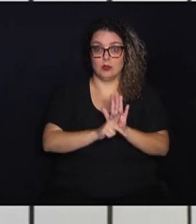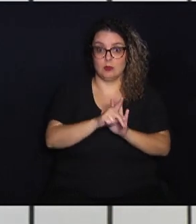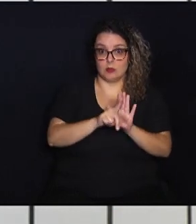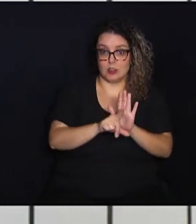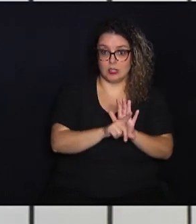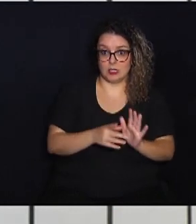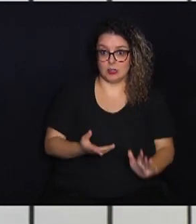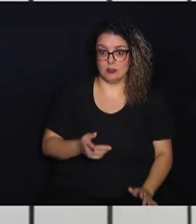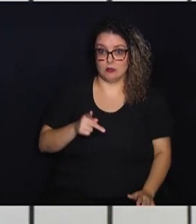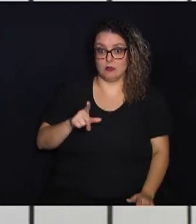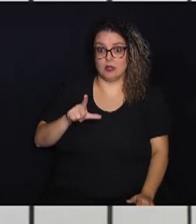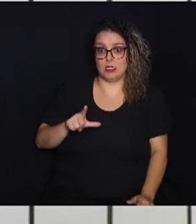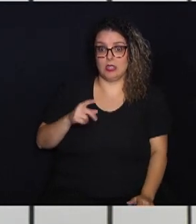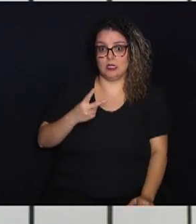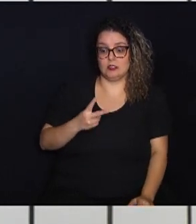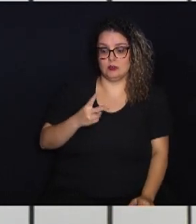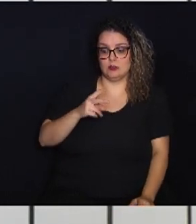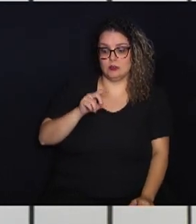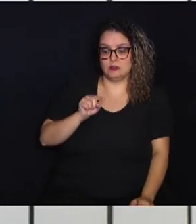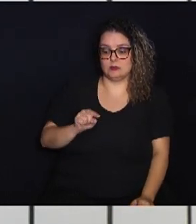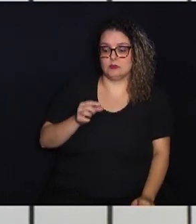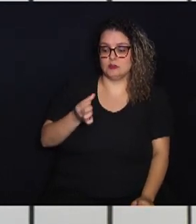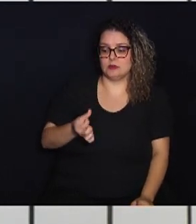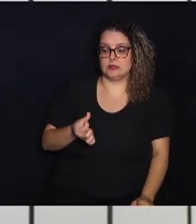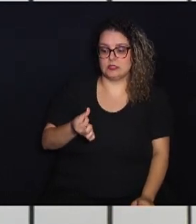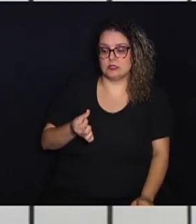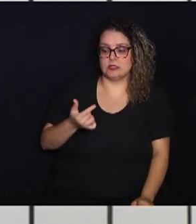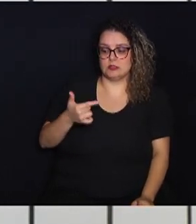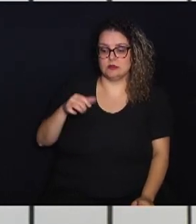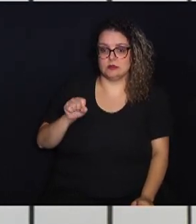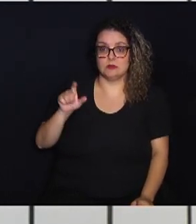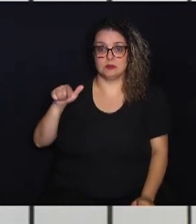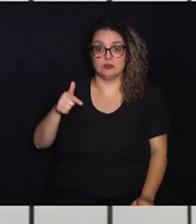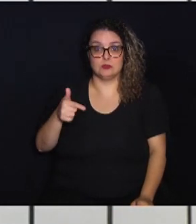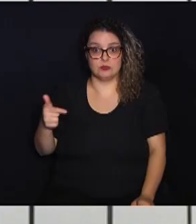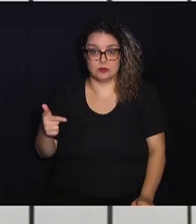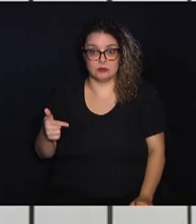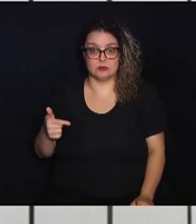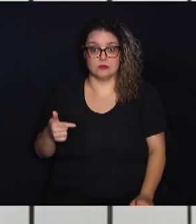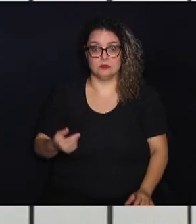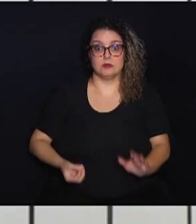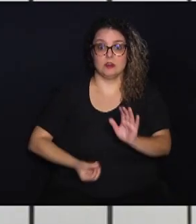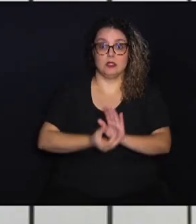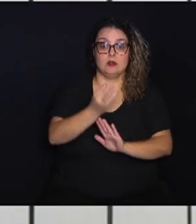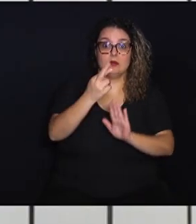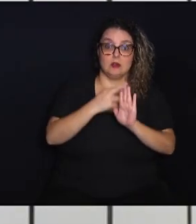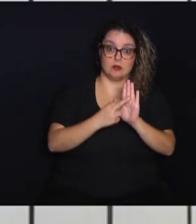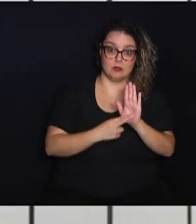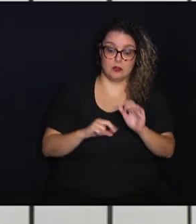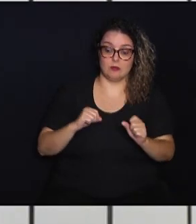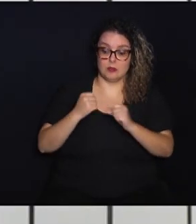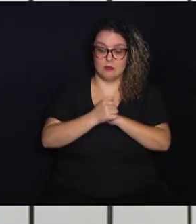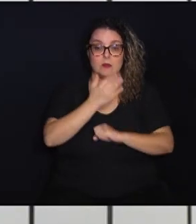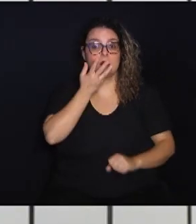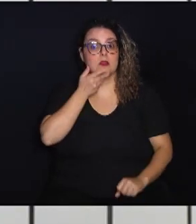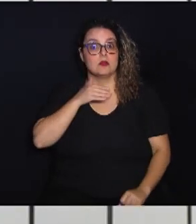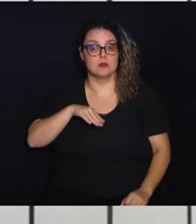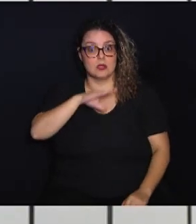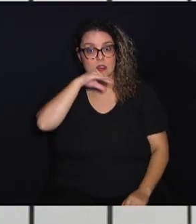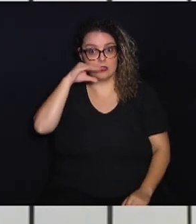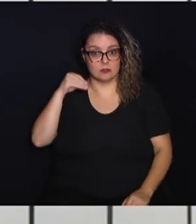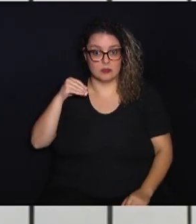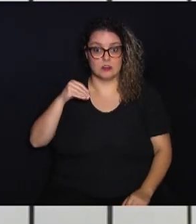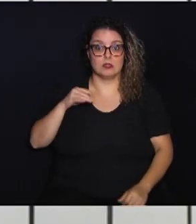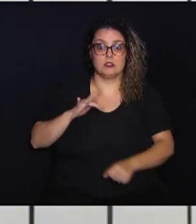é a PL 2628, de 2022 ainda, que cria regras para proteger crianças e adolescentes